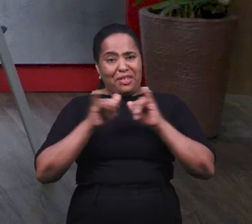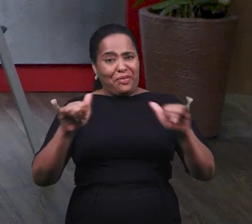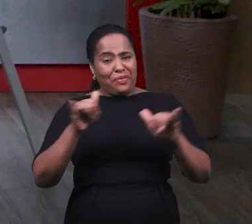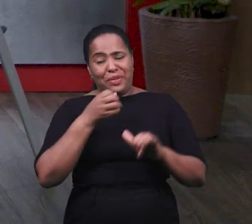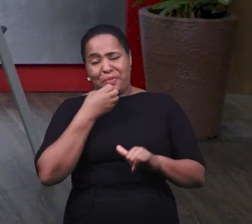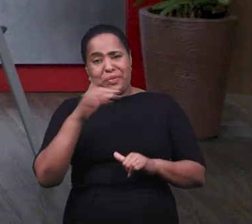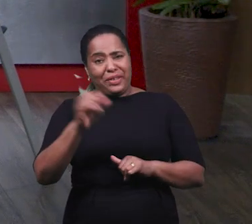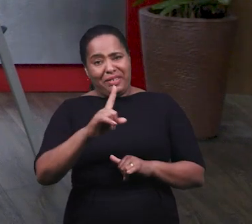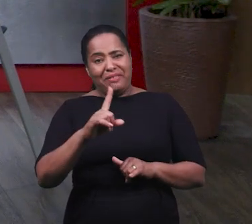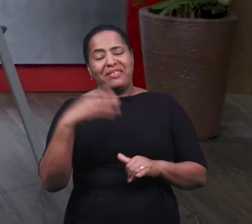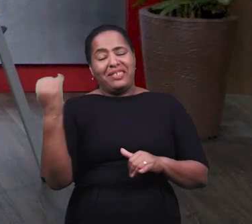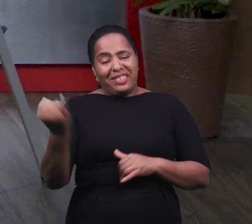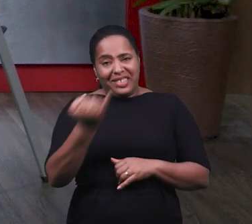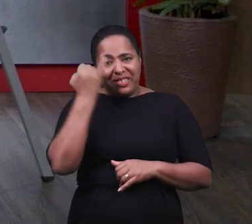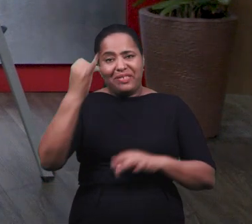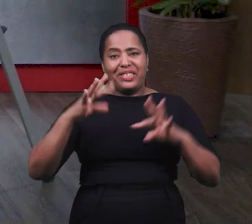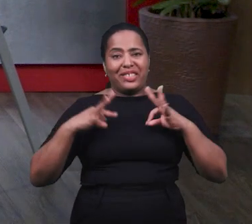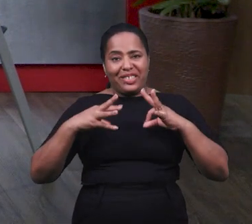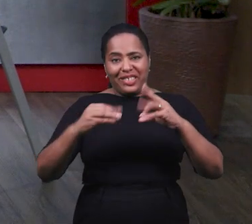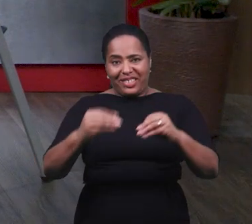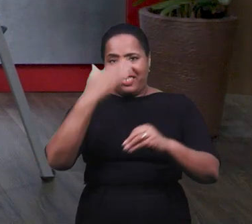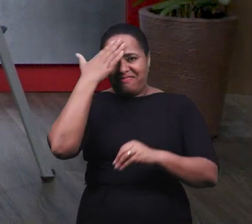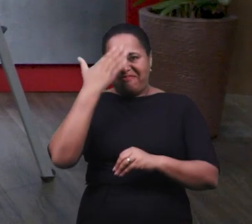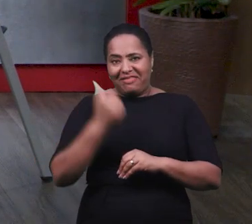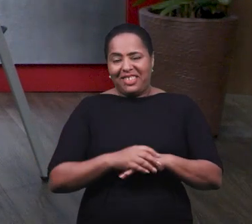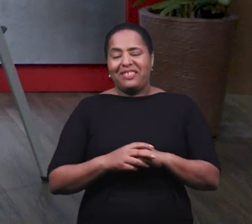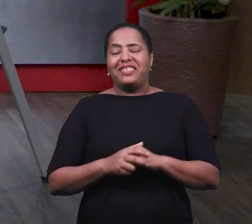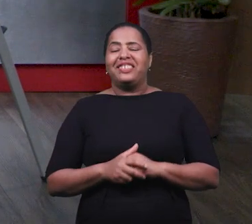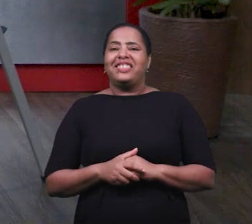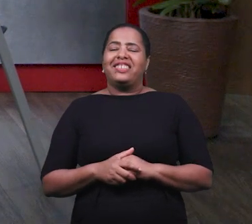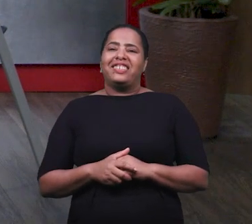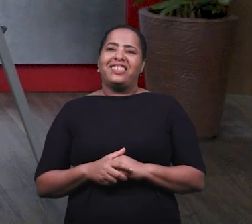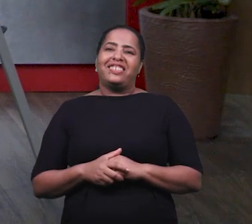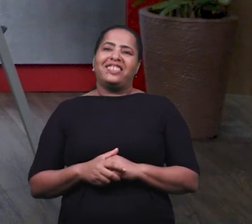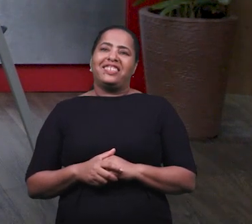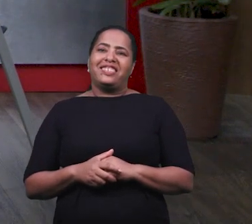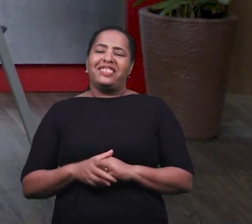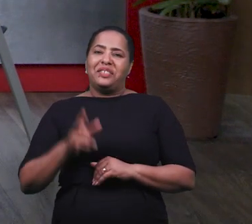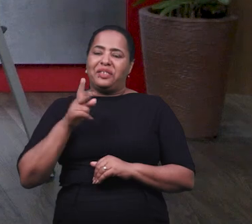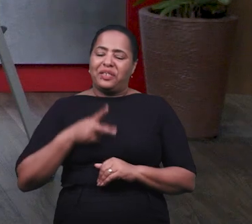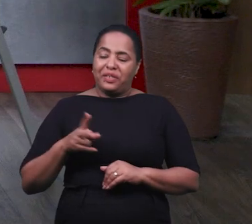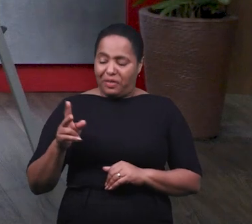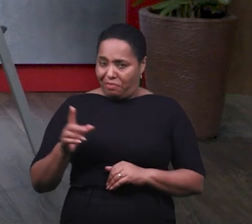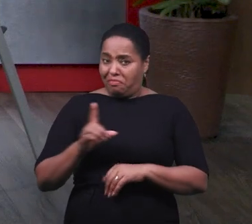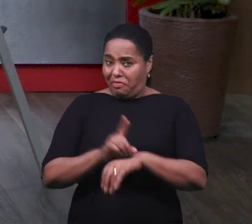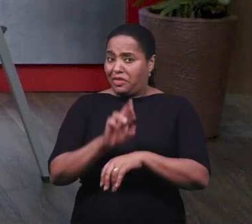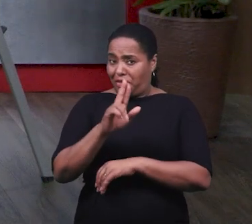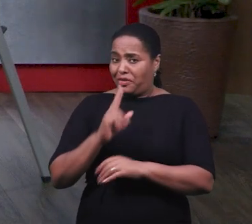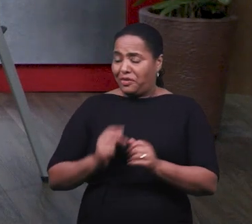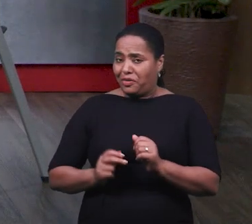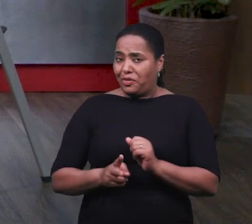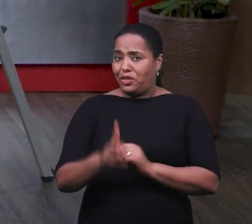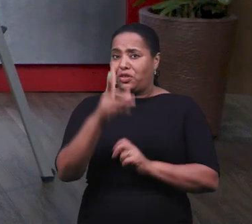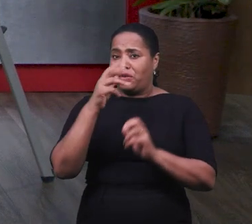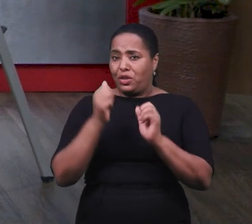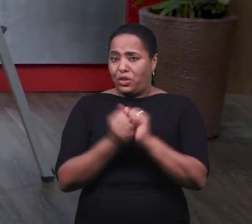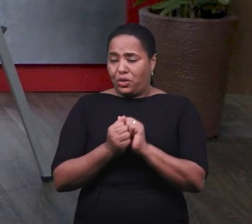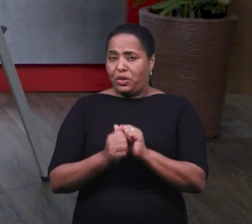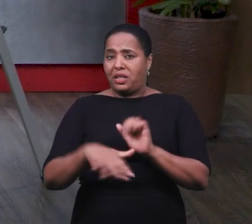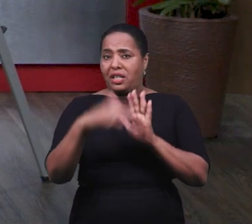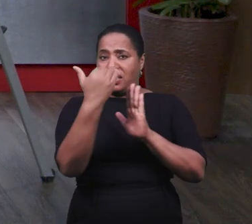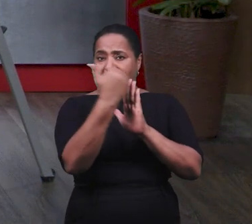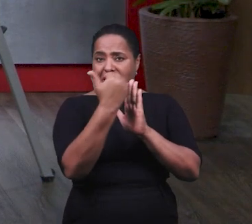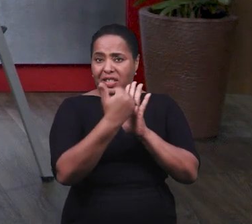é importante que todos saibam. Doutora, a senhora vai continuar conosco aqui, porque nós temos o